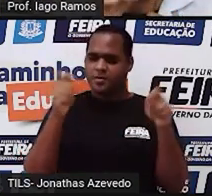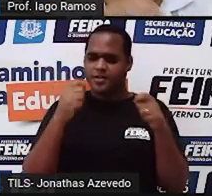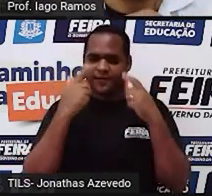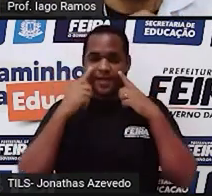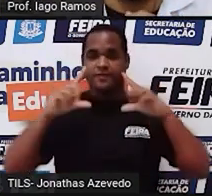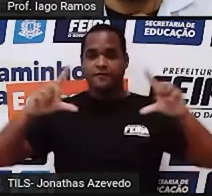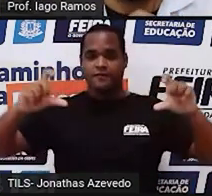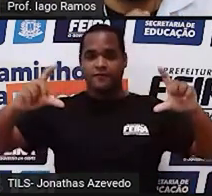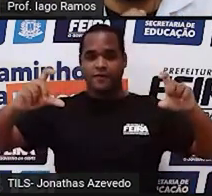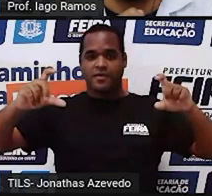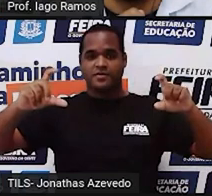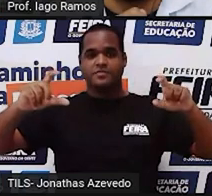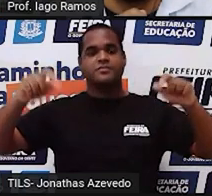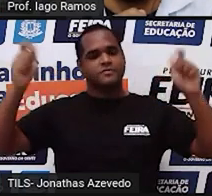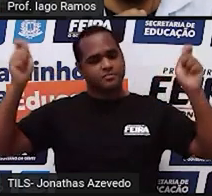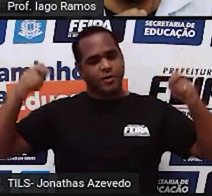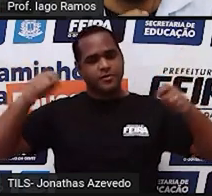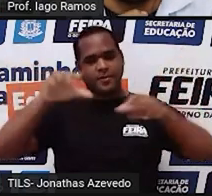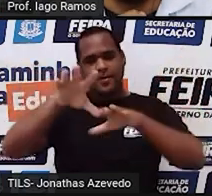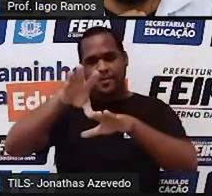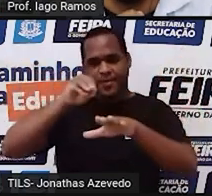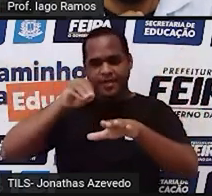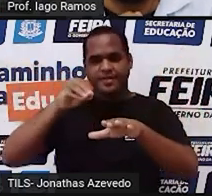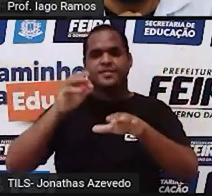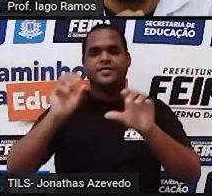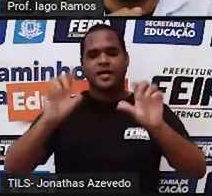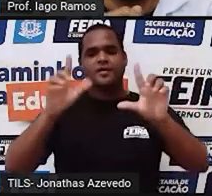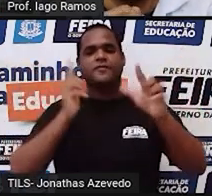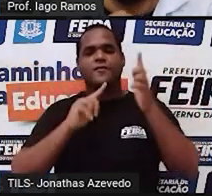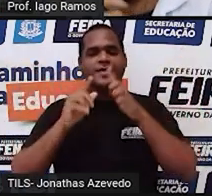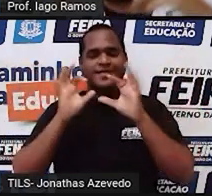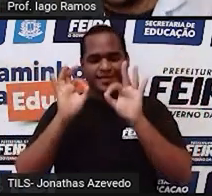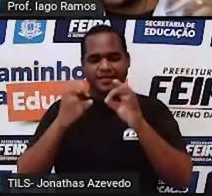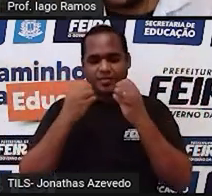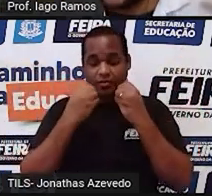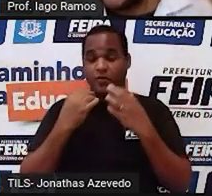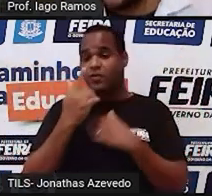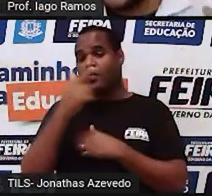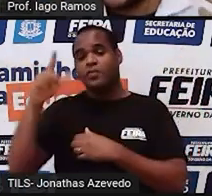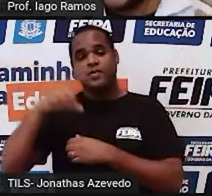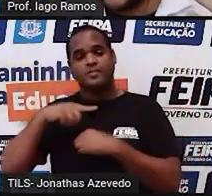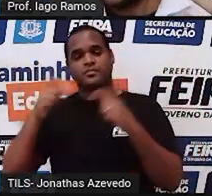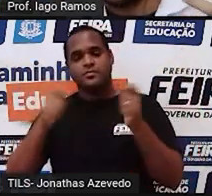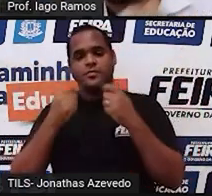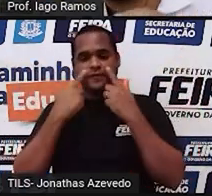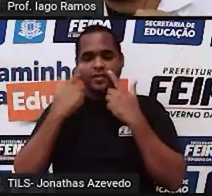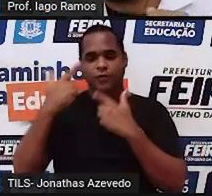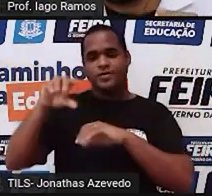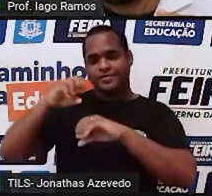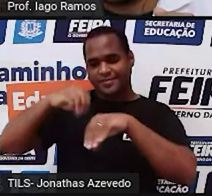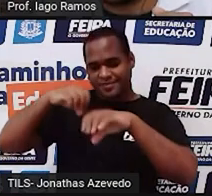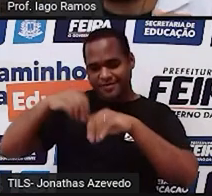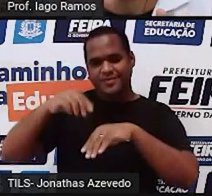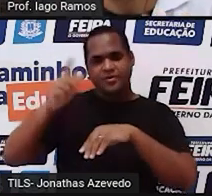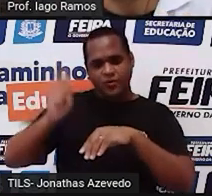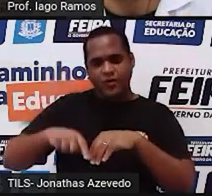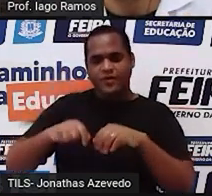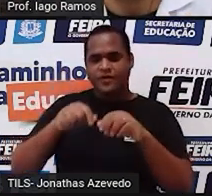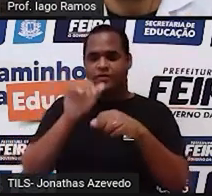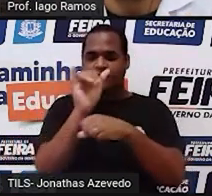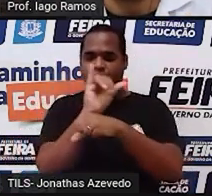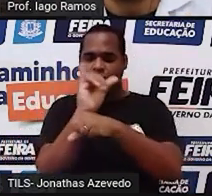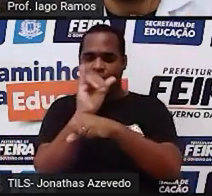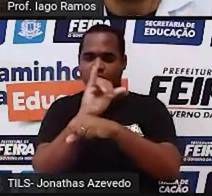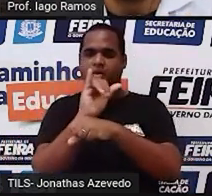fotografar aí a tela se você conseguir tá bom oi ou então você pode Rever essa aula e tá lá